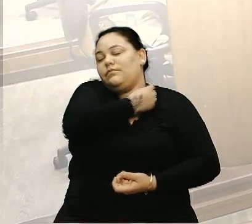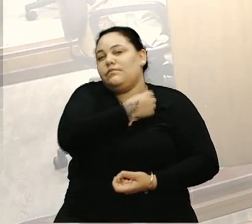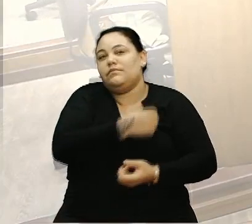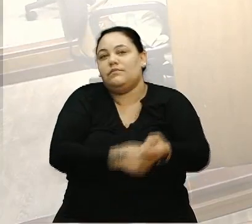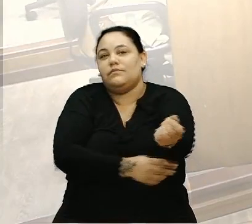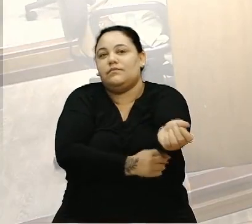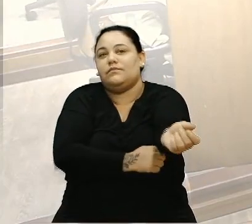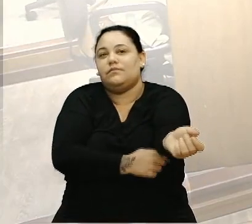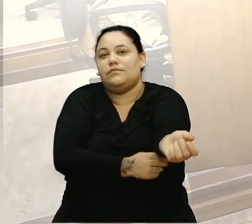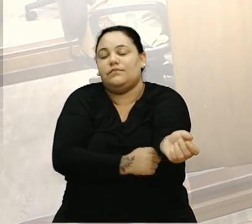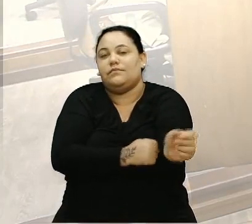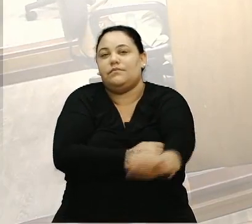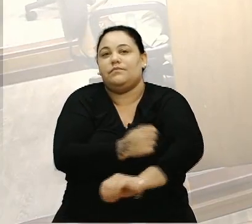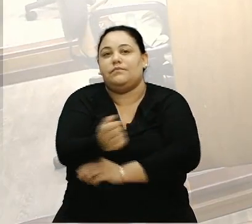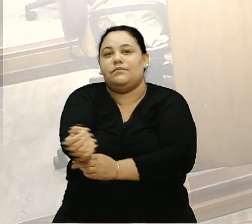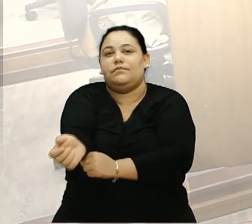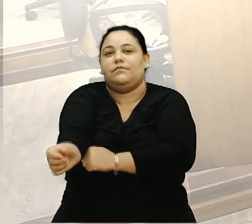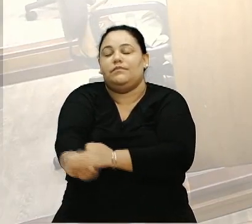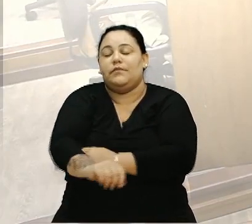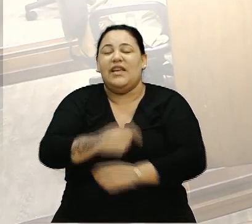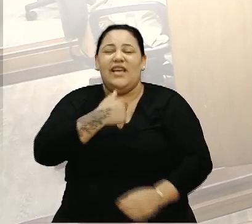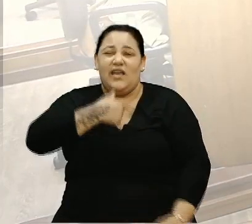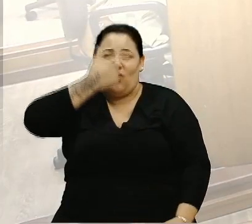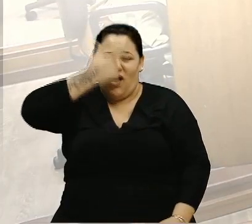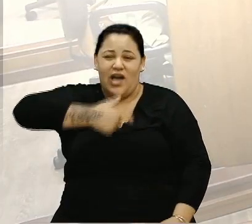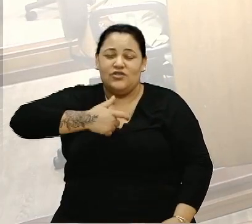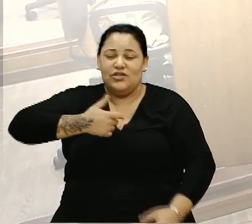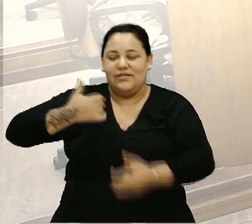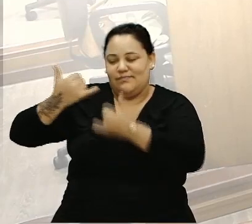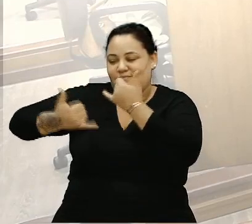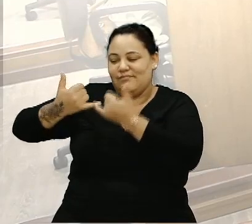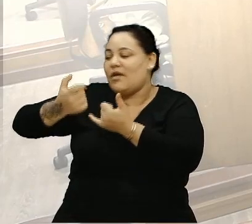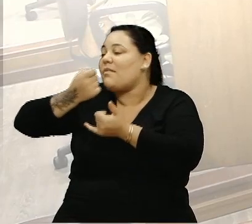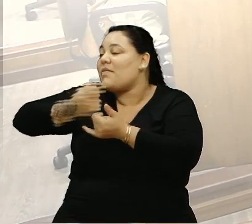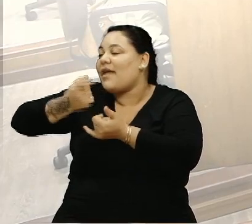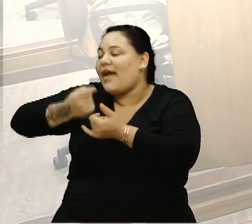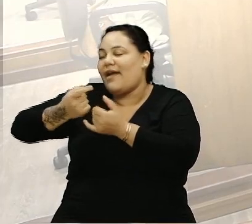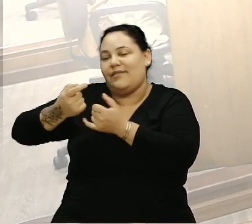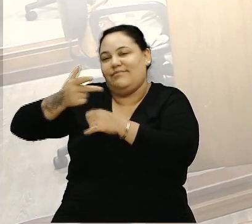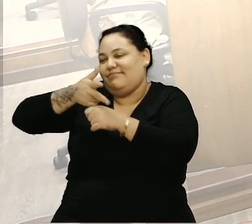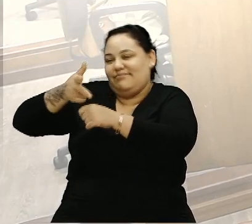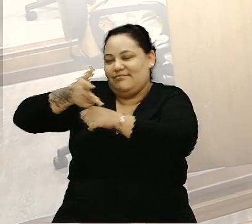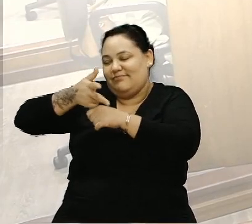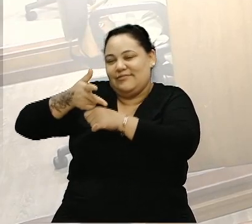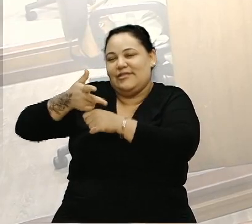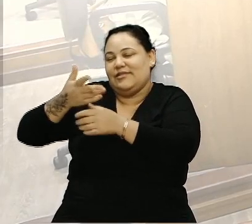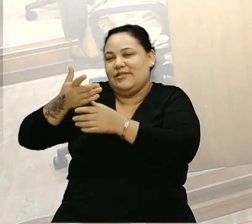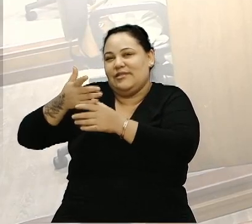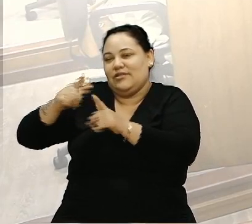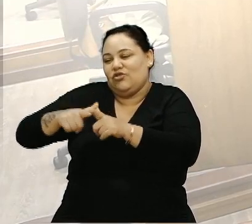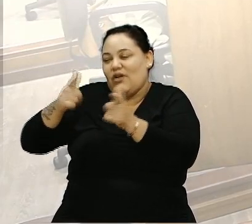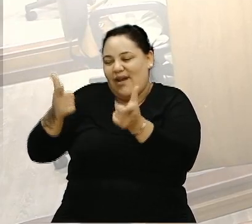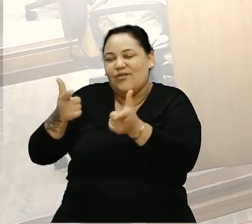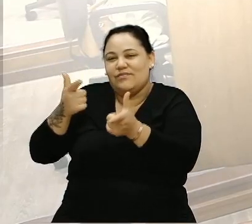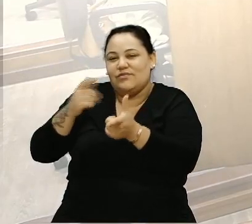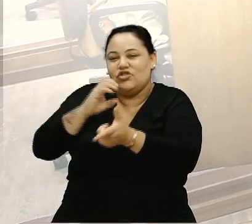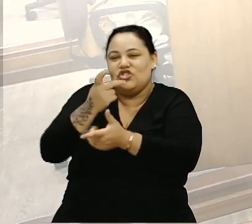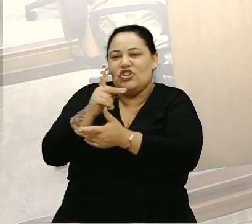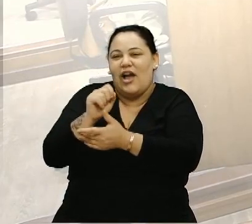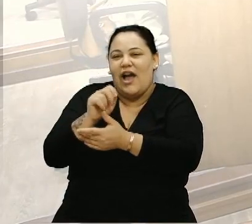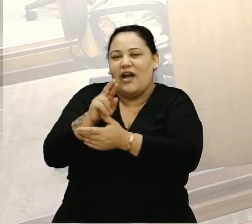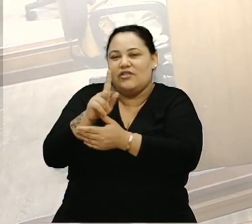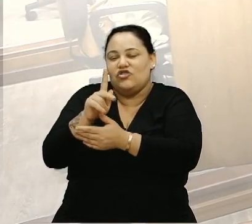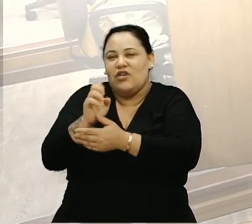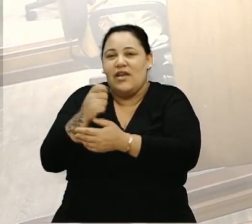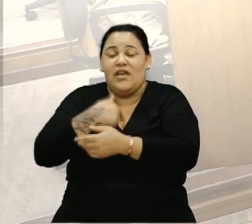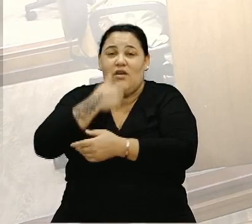Eu acho que charge sempre, como qualquer coisa que não é muito explícita, é fruto de interpretação,